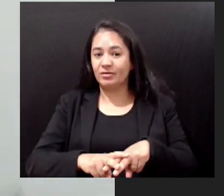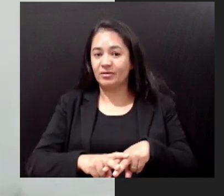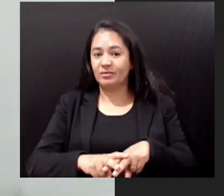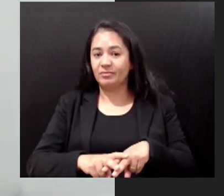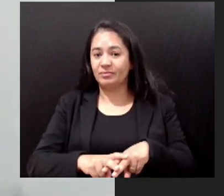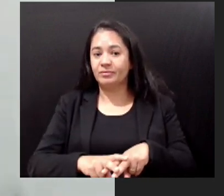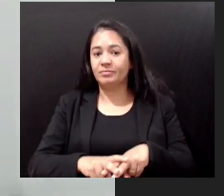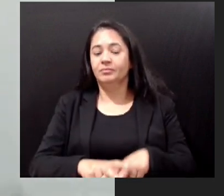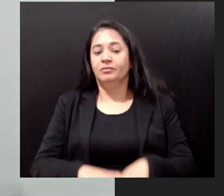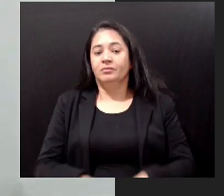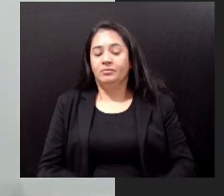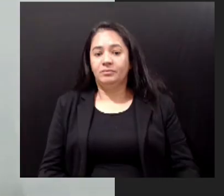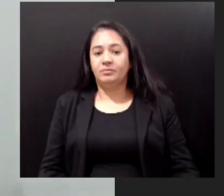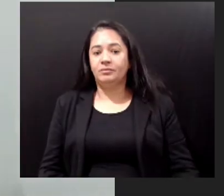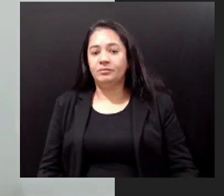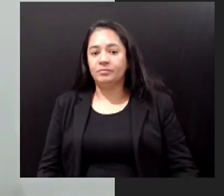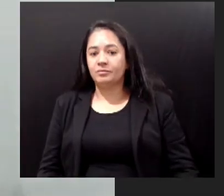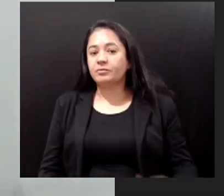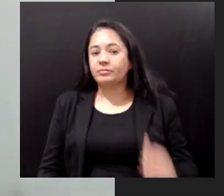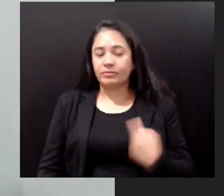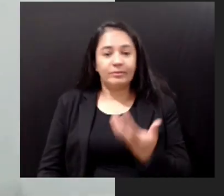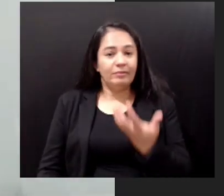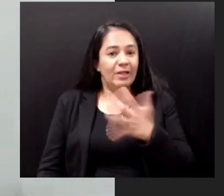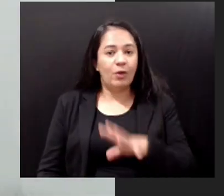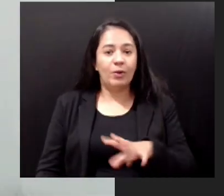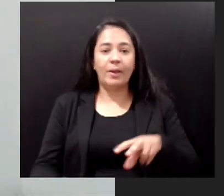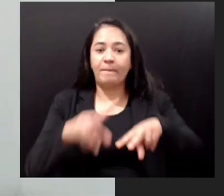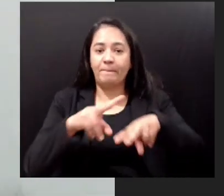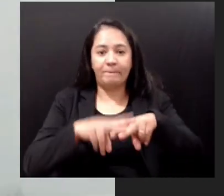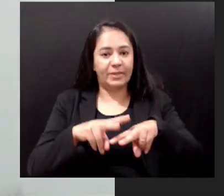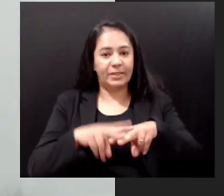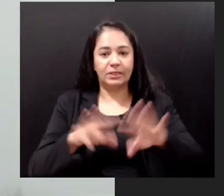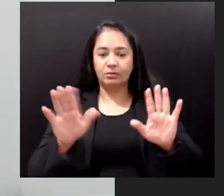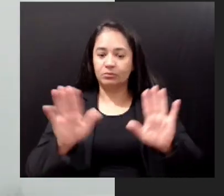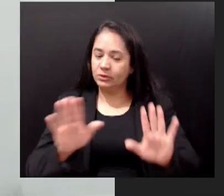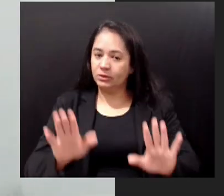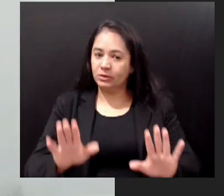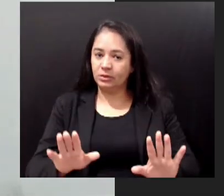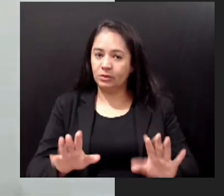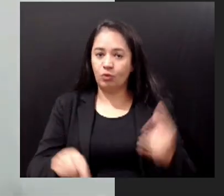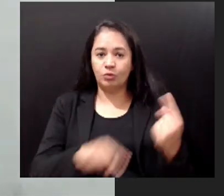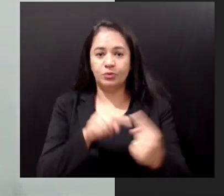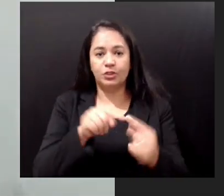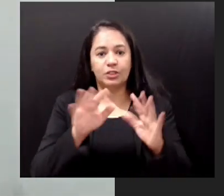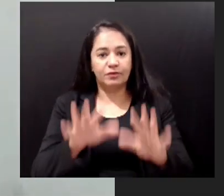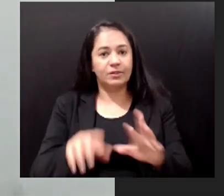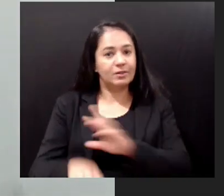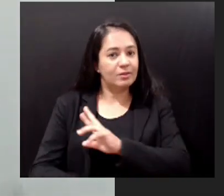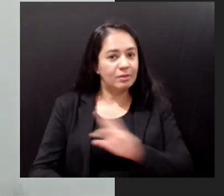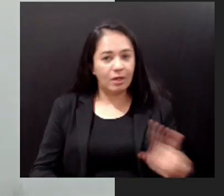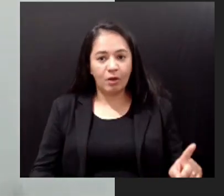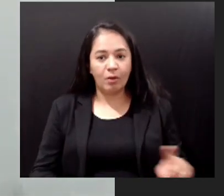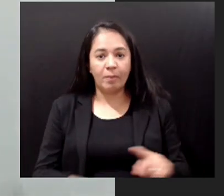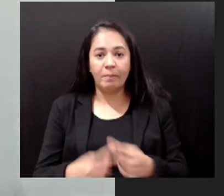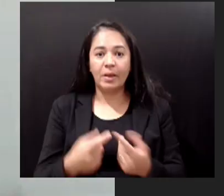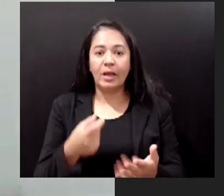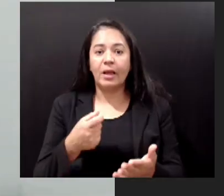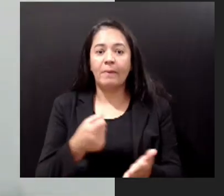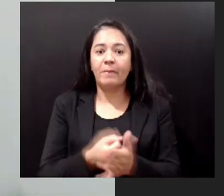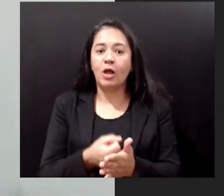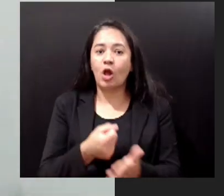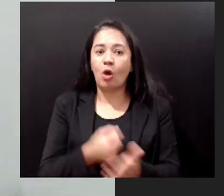civil. Nós não queremos prender, não é esse o objetivo da norma. Mas para compelir, ou seja,